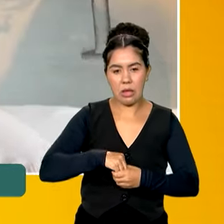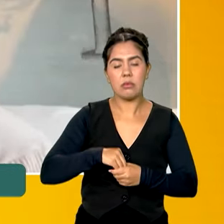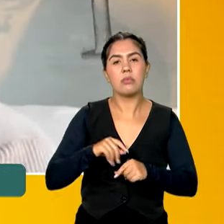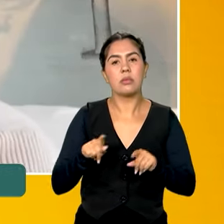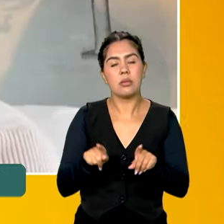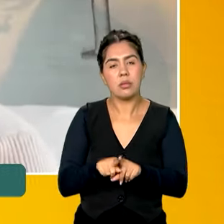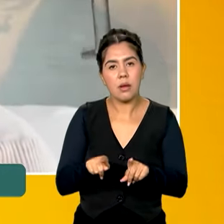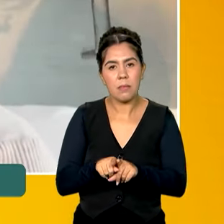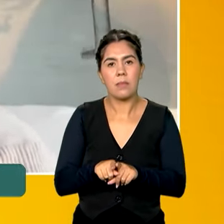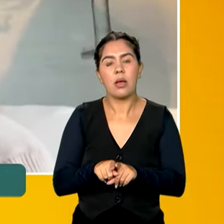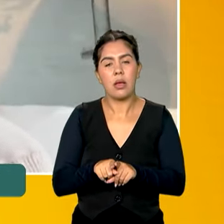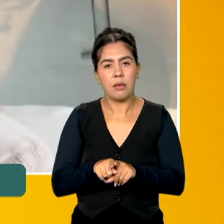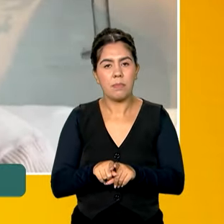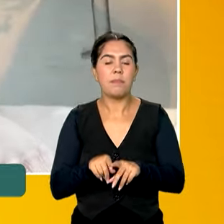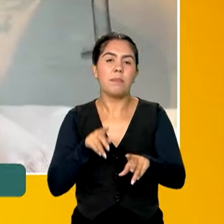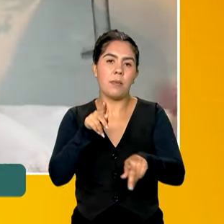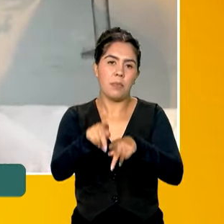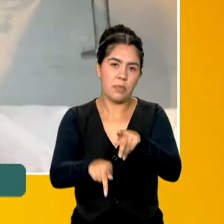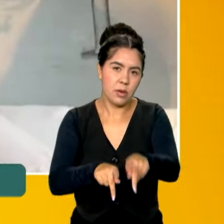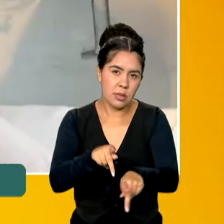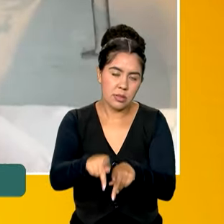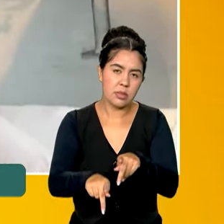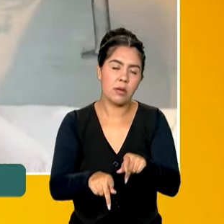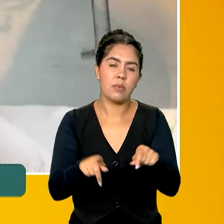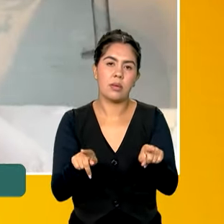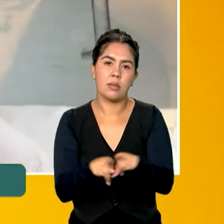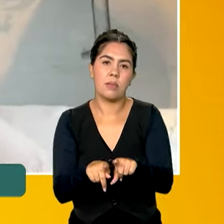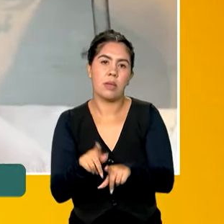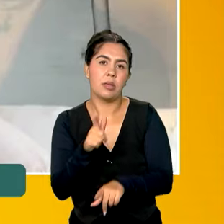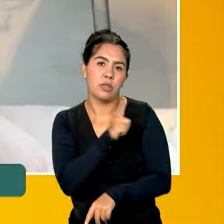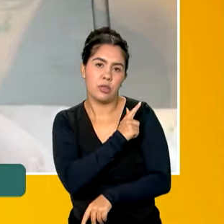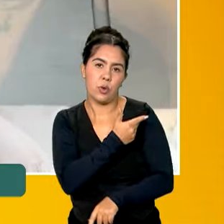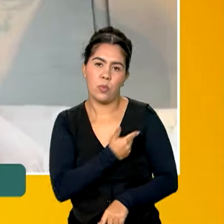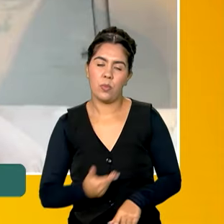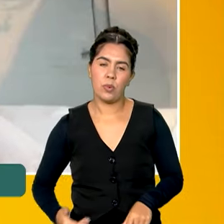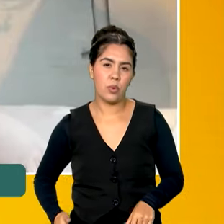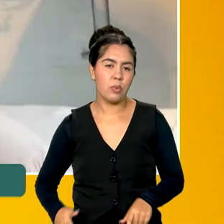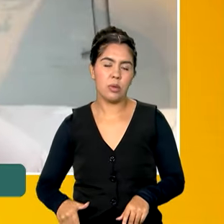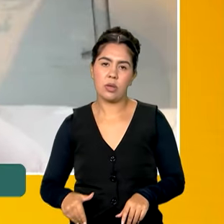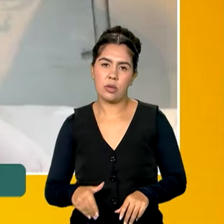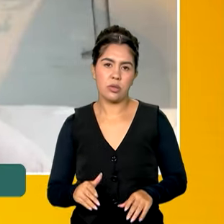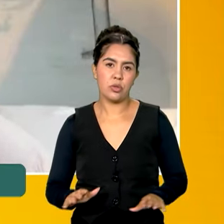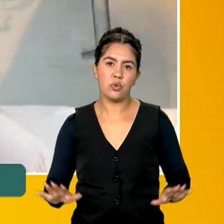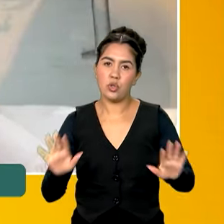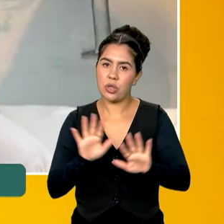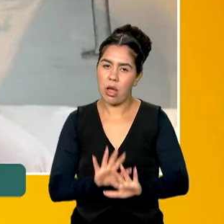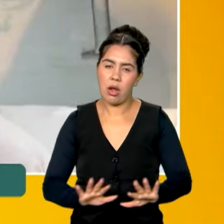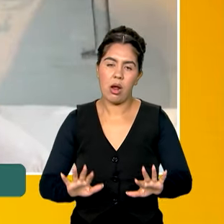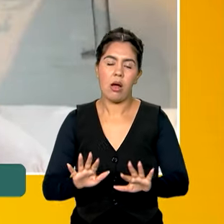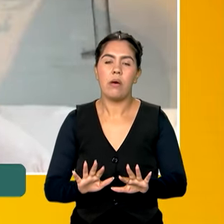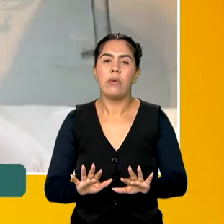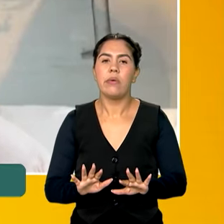mas para a população e a gestão pública como um todo. Isso tem, inclusive,